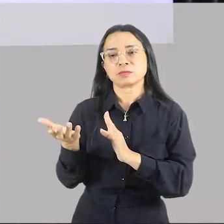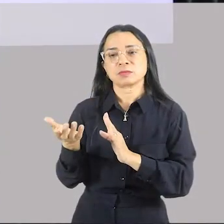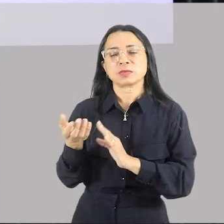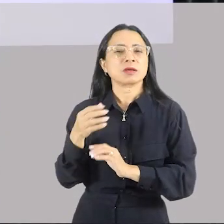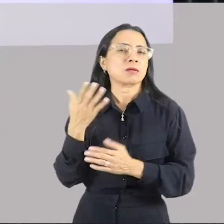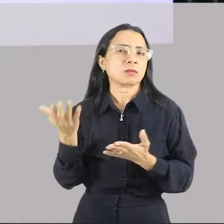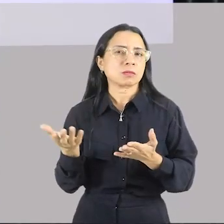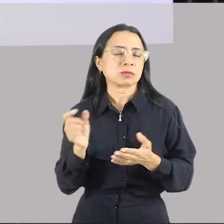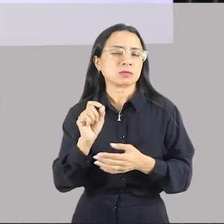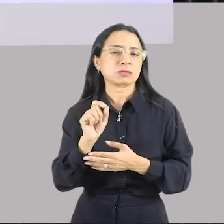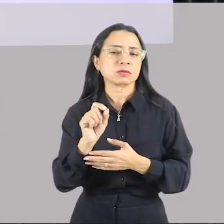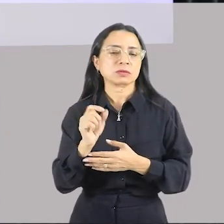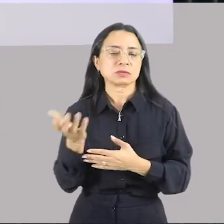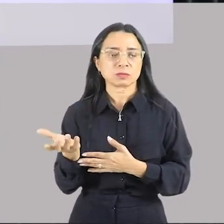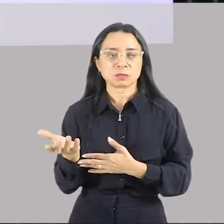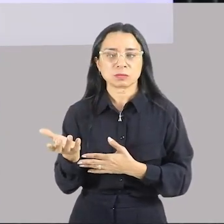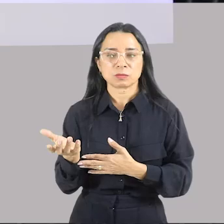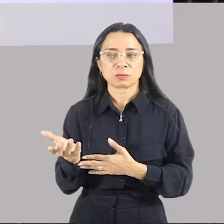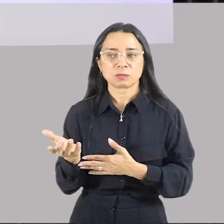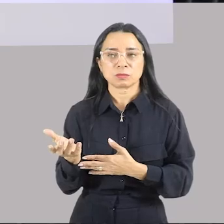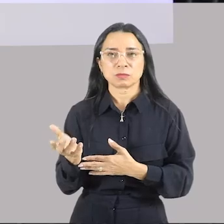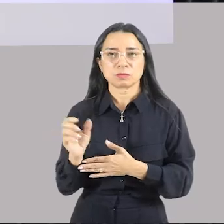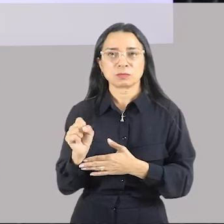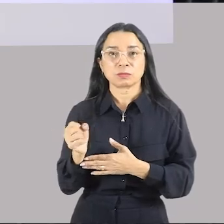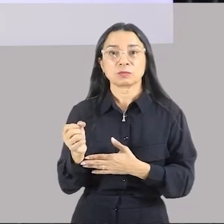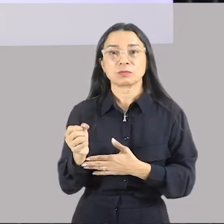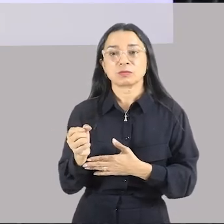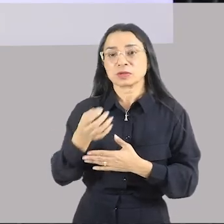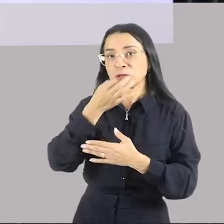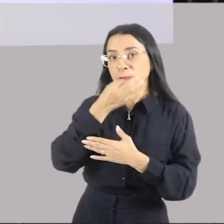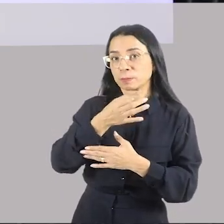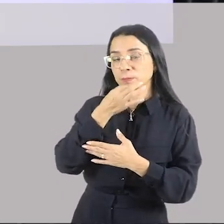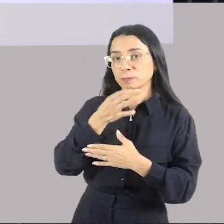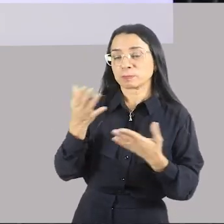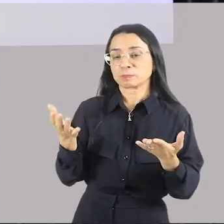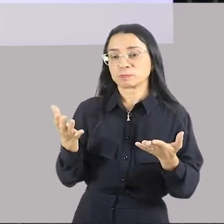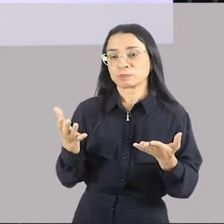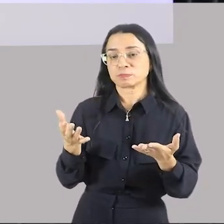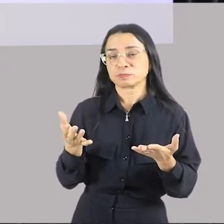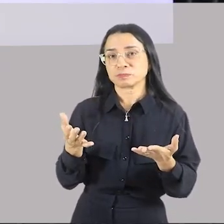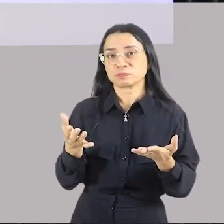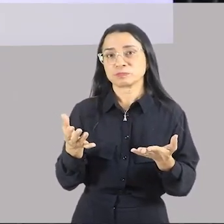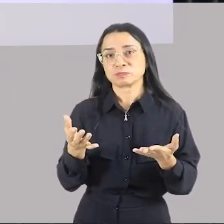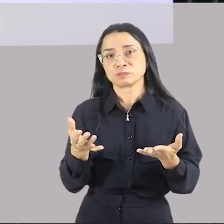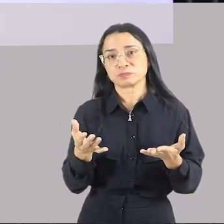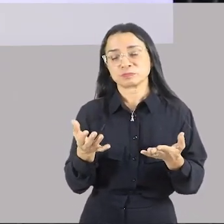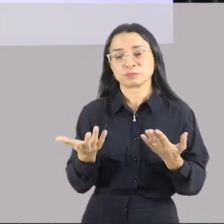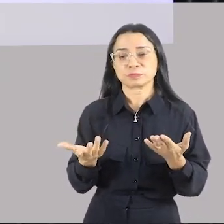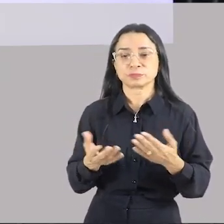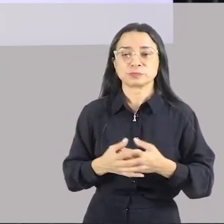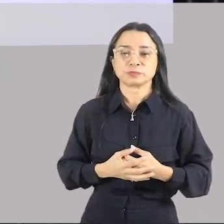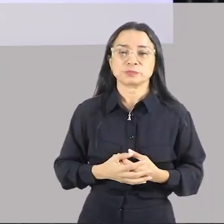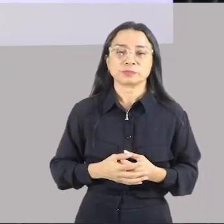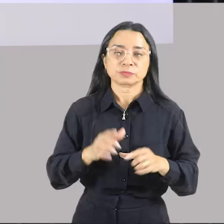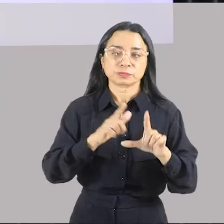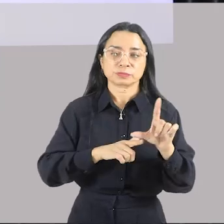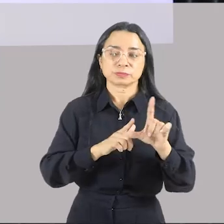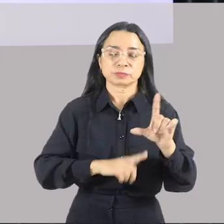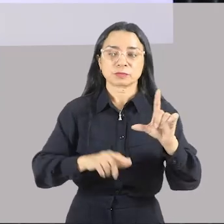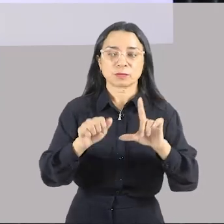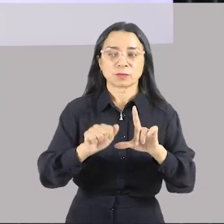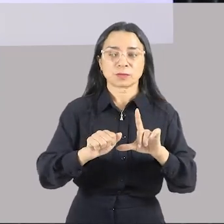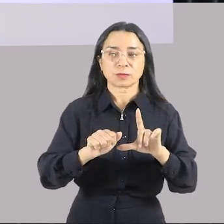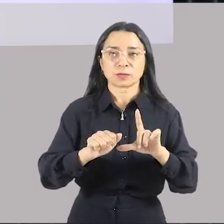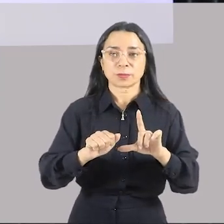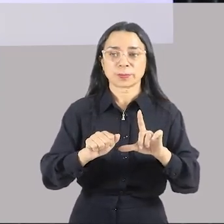contestando. Não é o que ele está defendendo. É o que ele está criticando. O que ele está indo contra. Letra A.